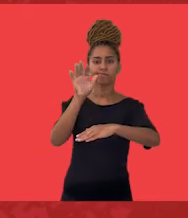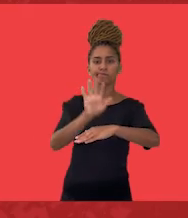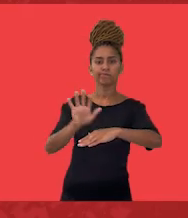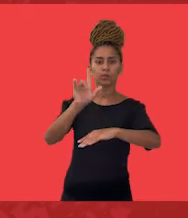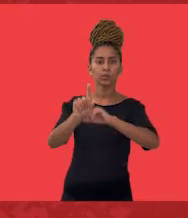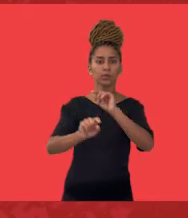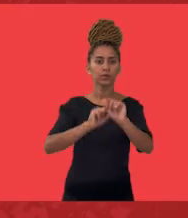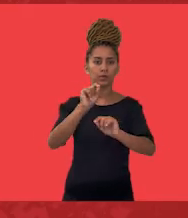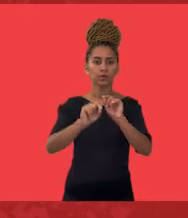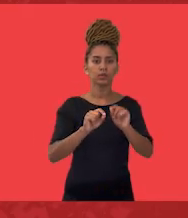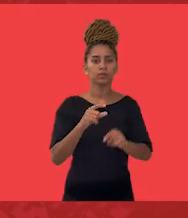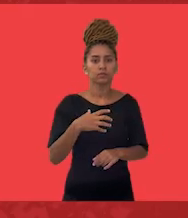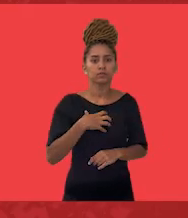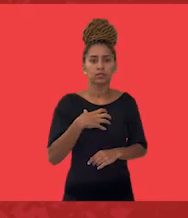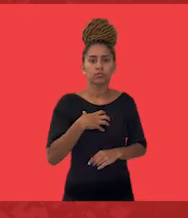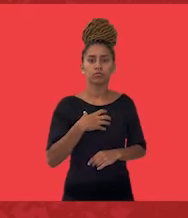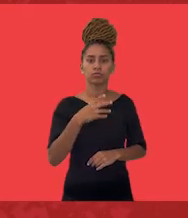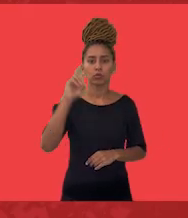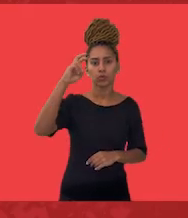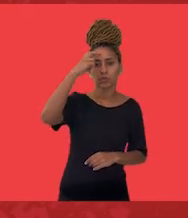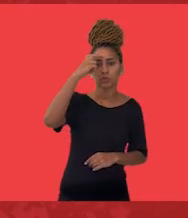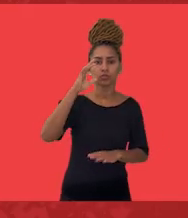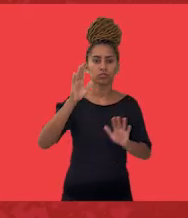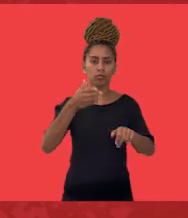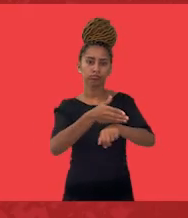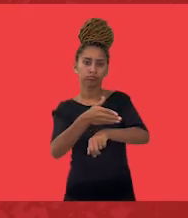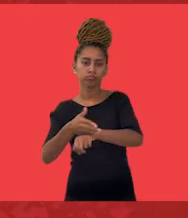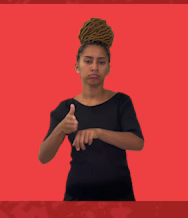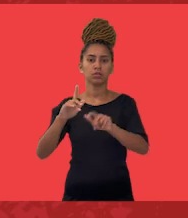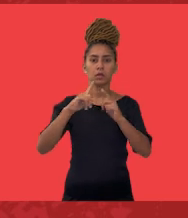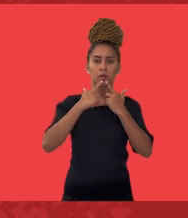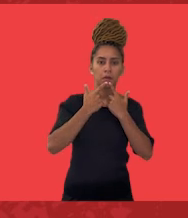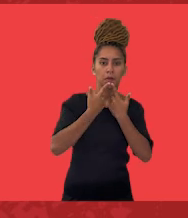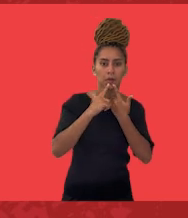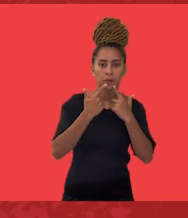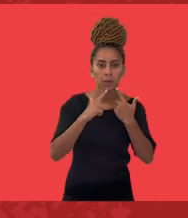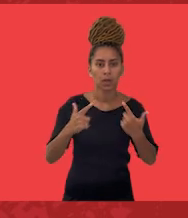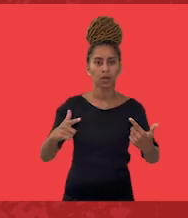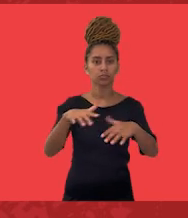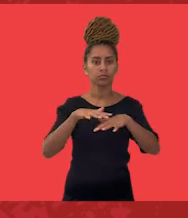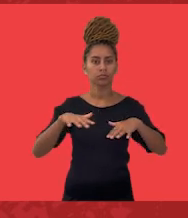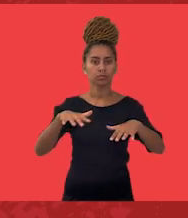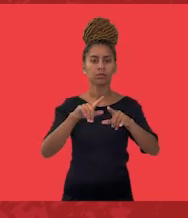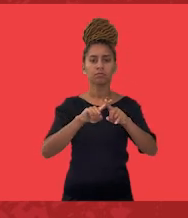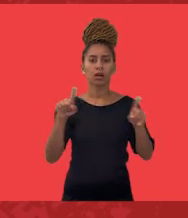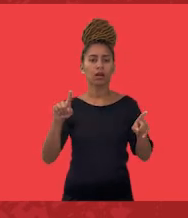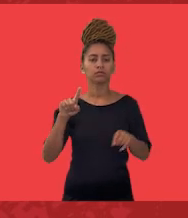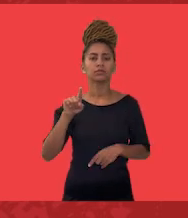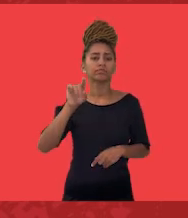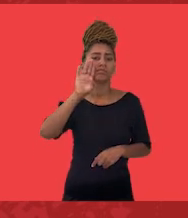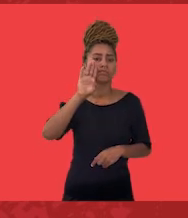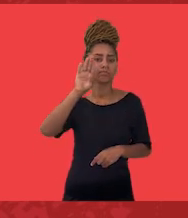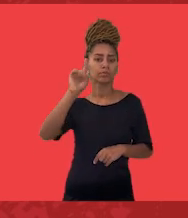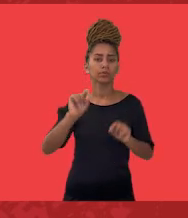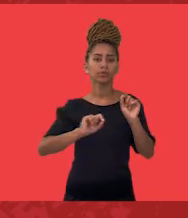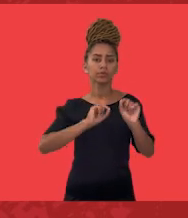que se amplia no registro da partilha do conhecimento. É, nesse sentido, a entrada tanto na